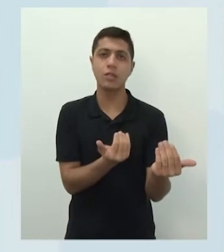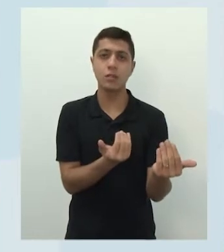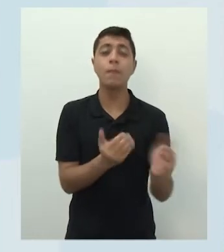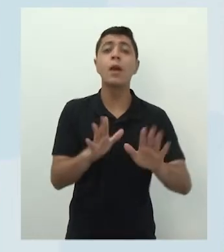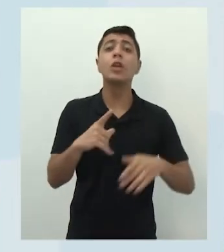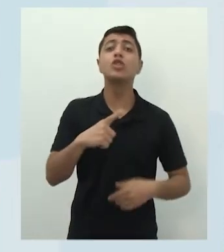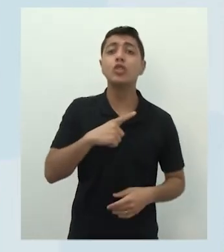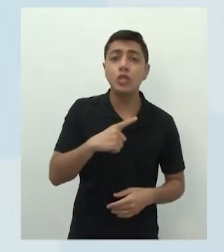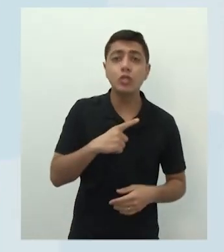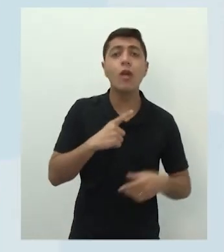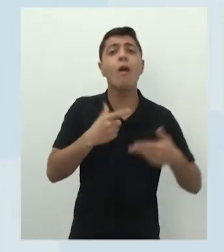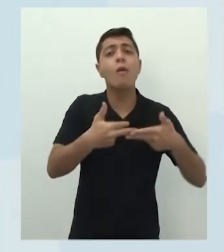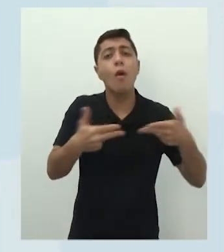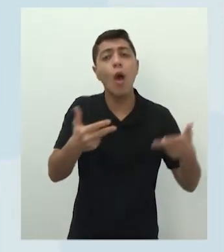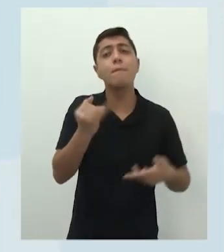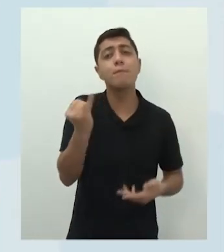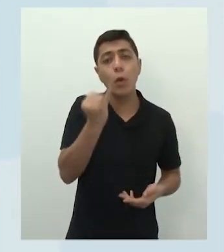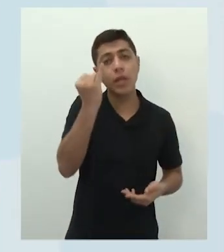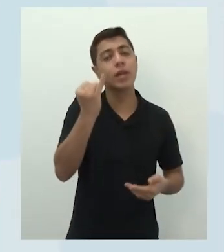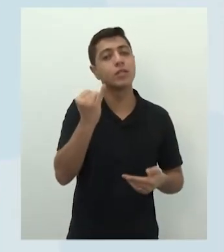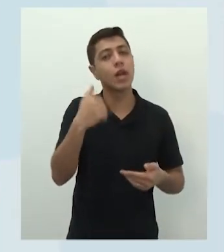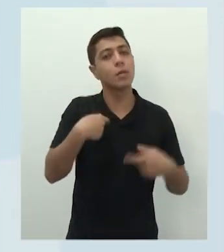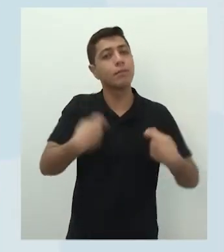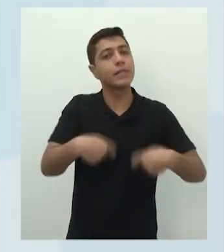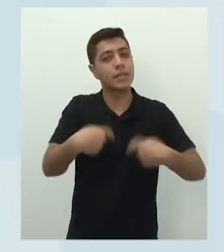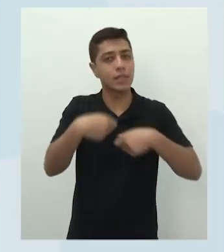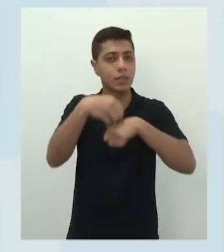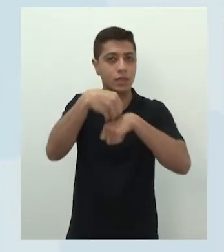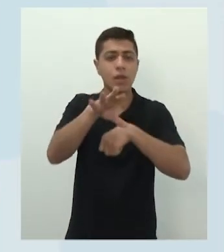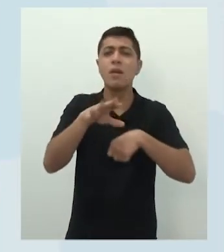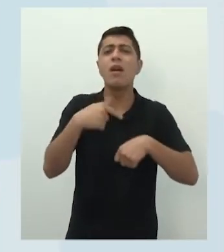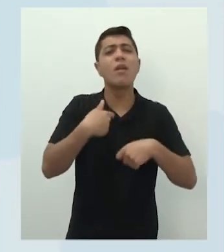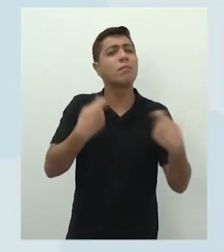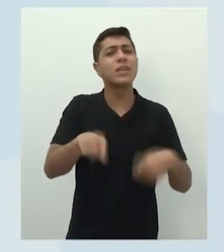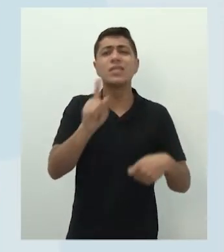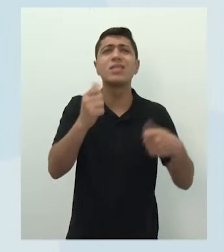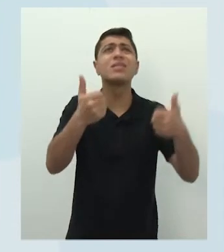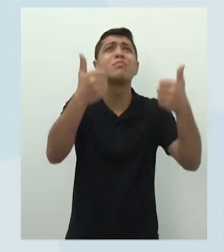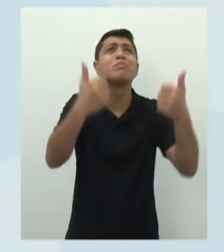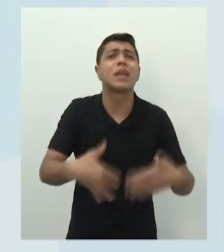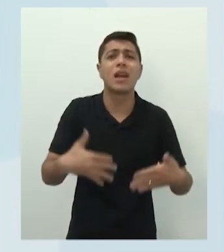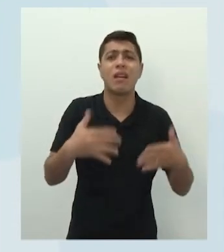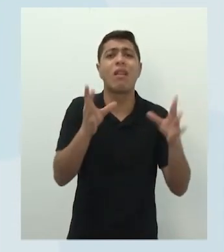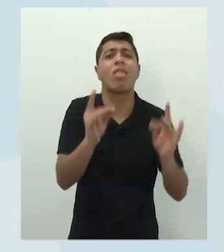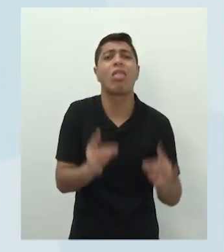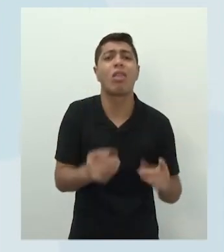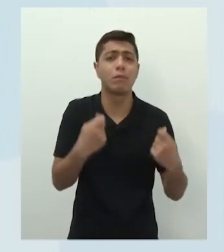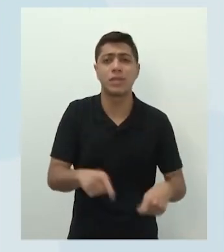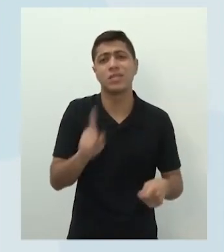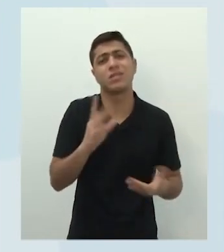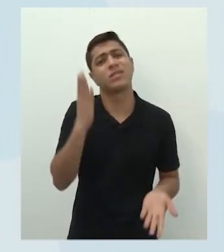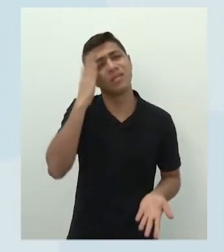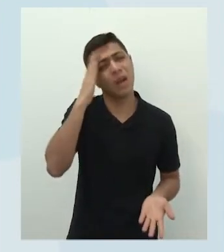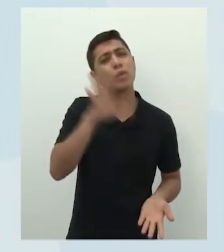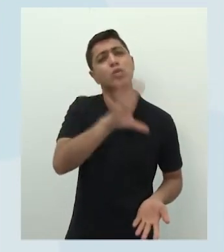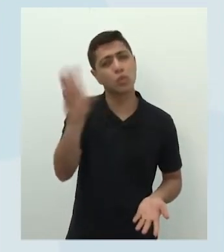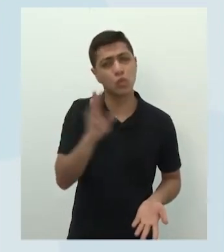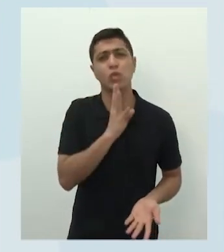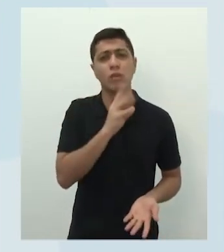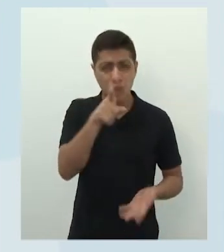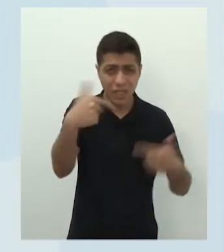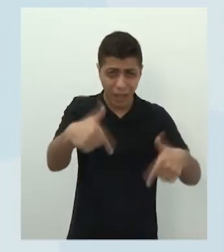rapidamente, porque na minha concepção não precisam de explicação nenhuma. Então, você que está me assistindo, que trabalha na área de educação, você